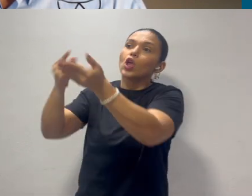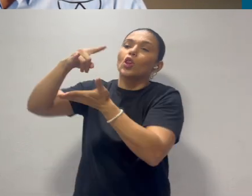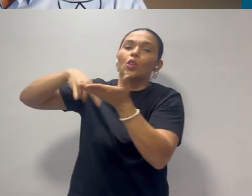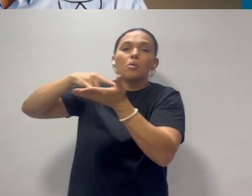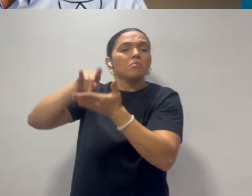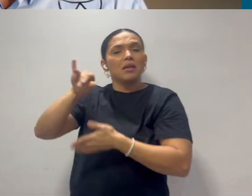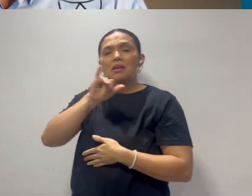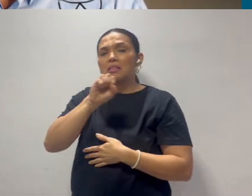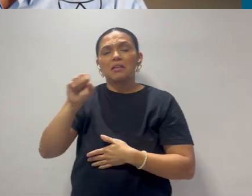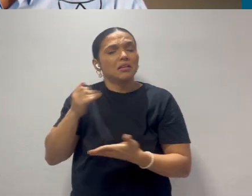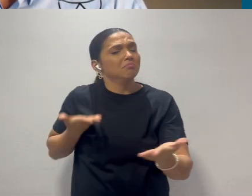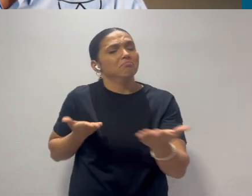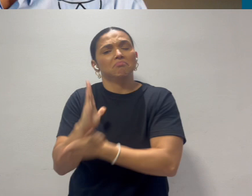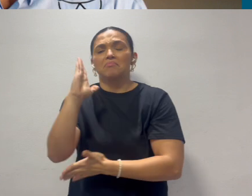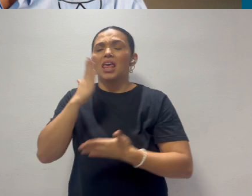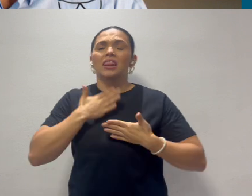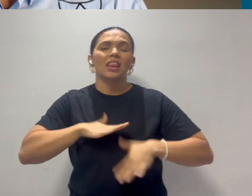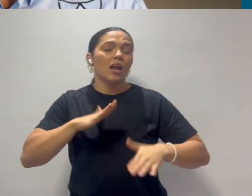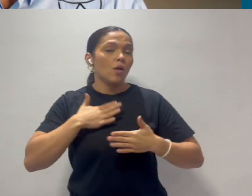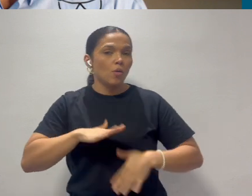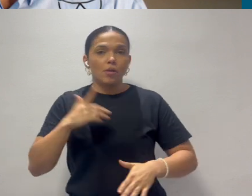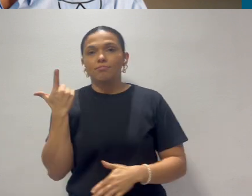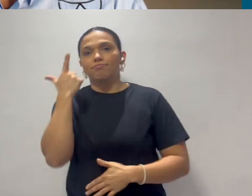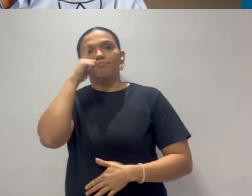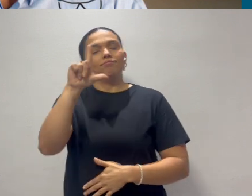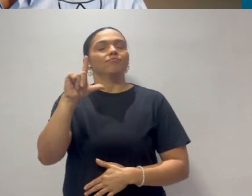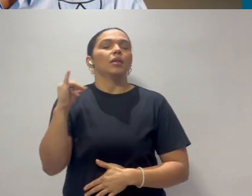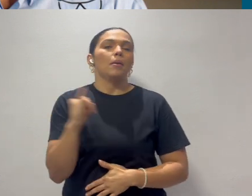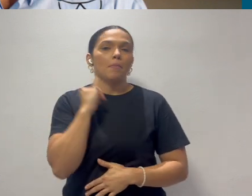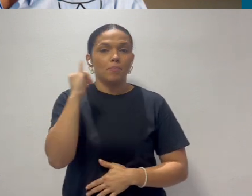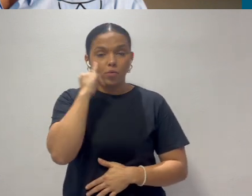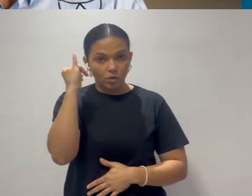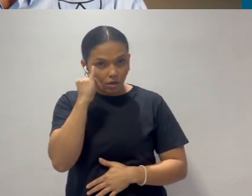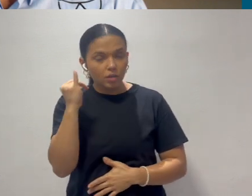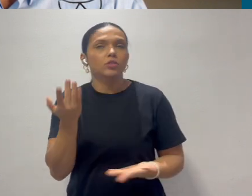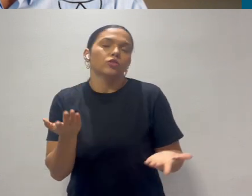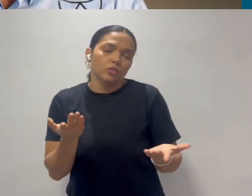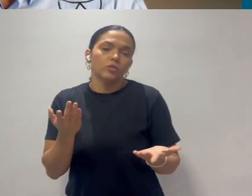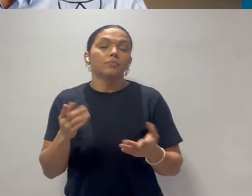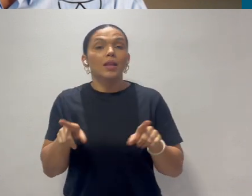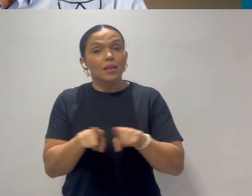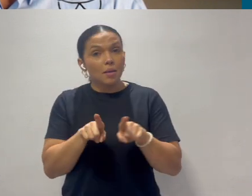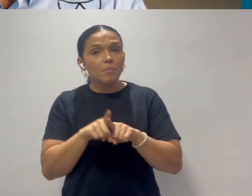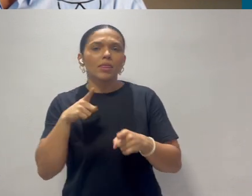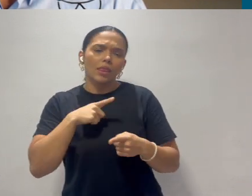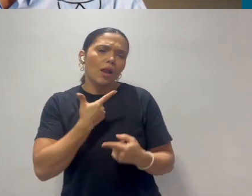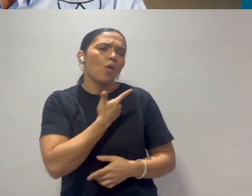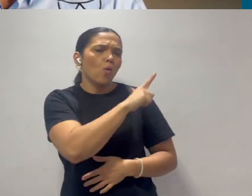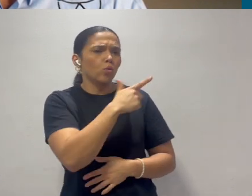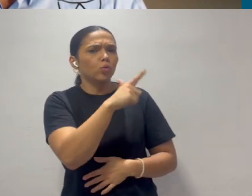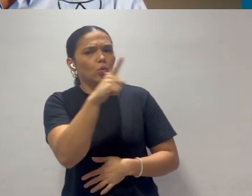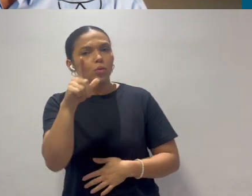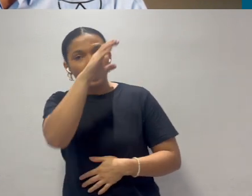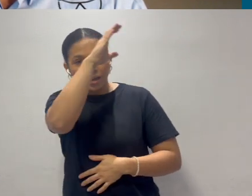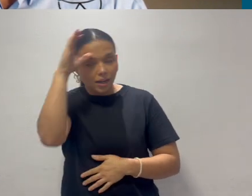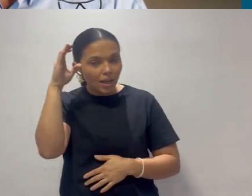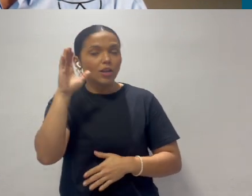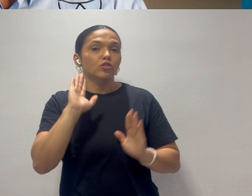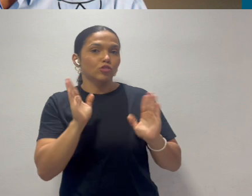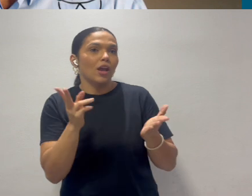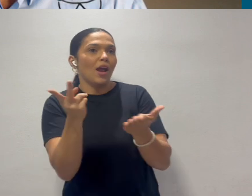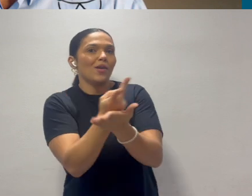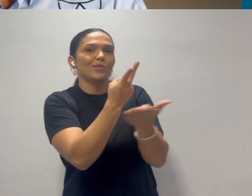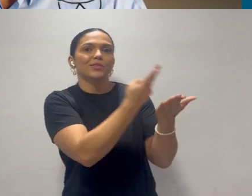tranquilo. Então, assim, foi um ganho muito importante. Assim como esse, eu tive também outros casos também, porque eu estou falando sobre isso,